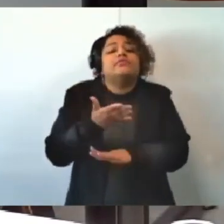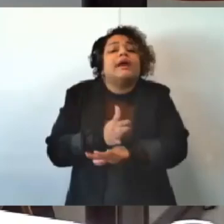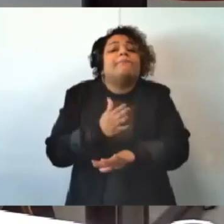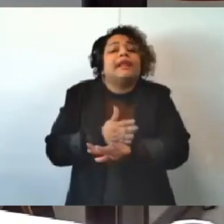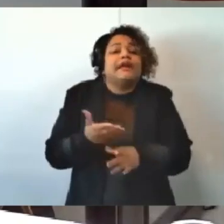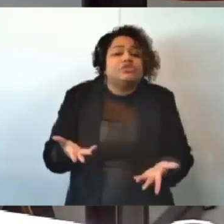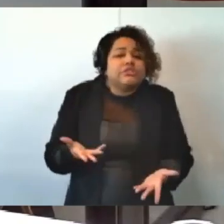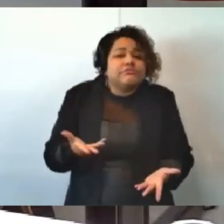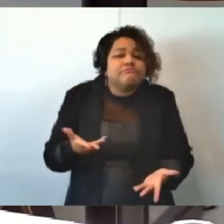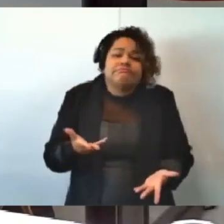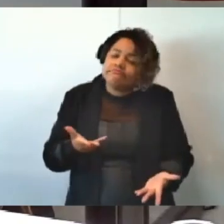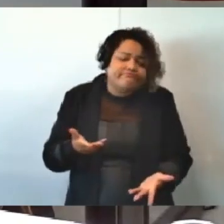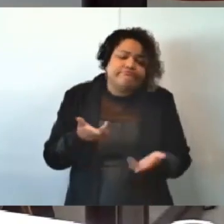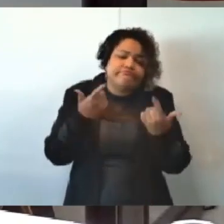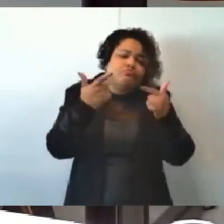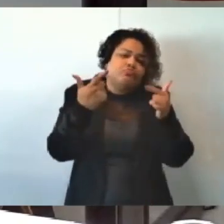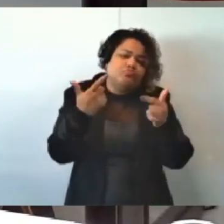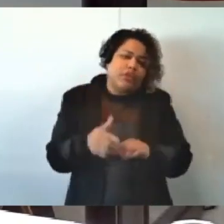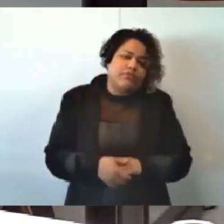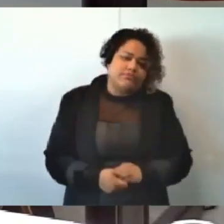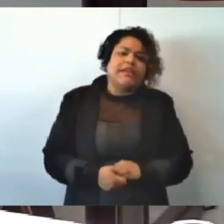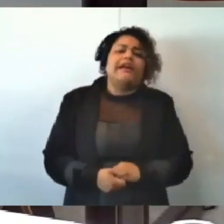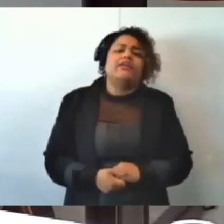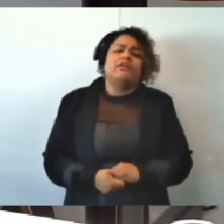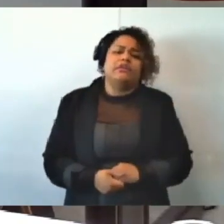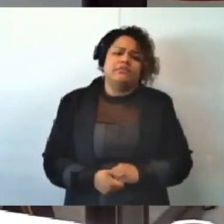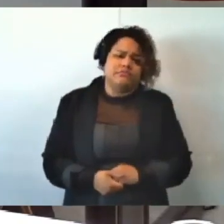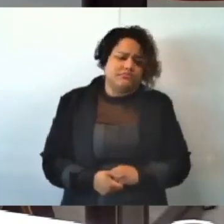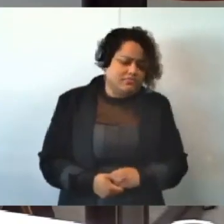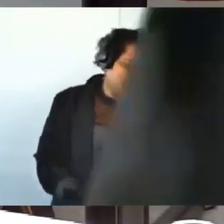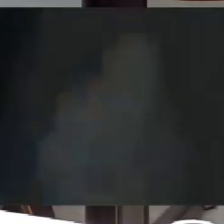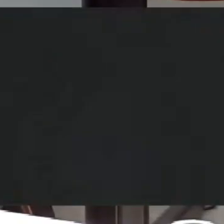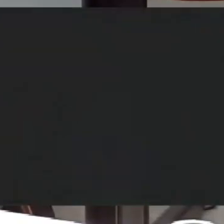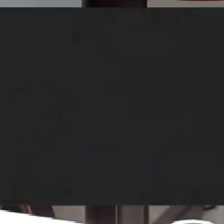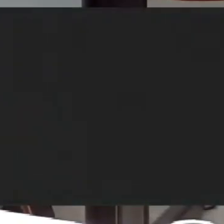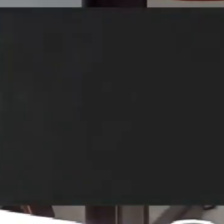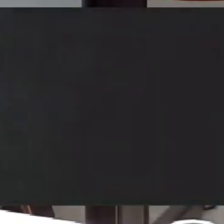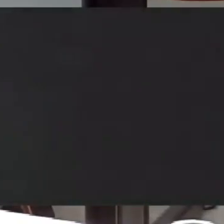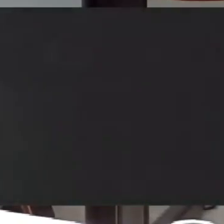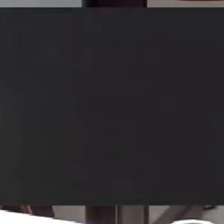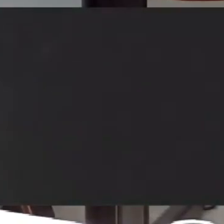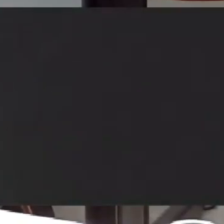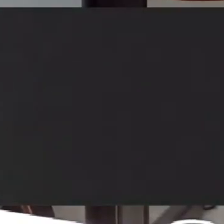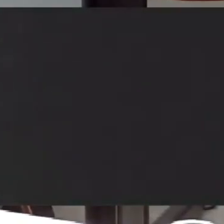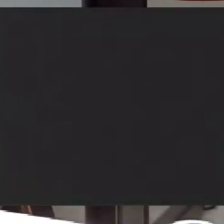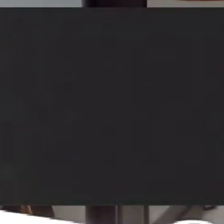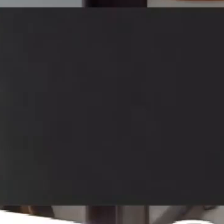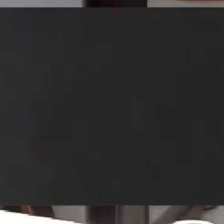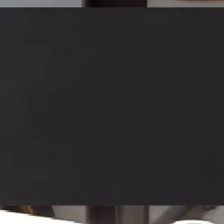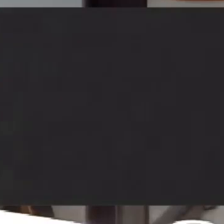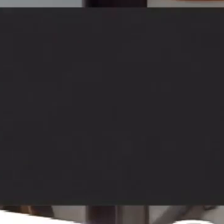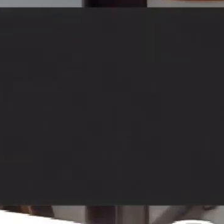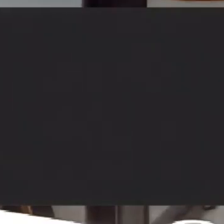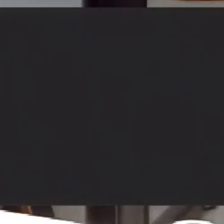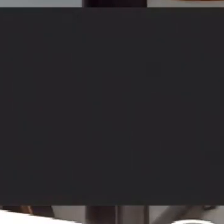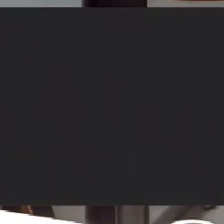acontece. Igual venho falando aqui, nem no Ministério Público, a Prefeitura até hoje ela